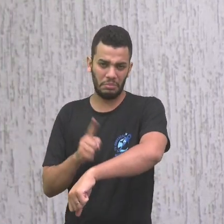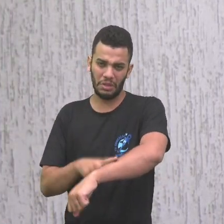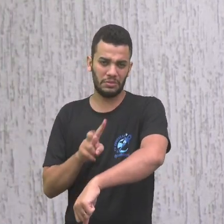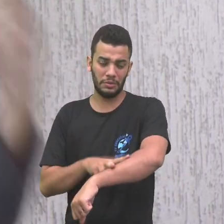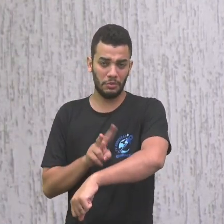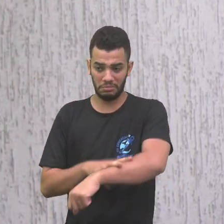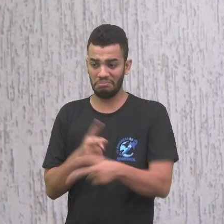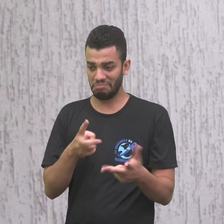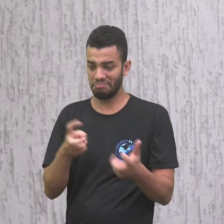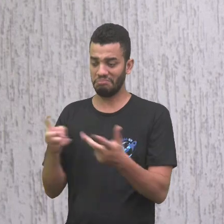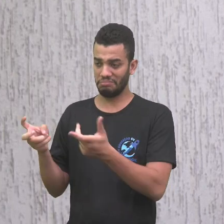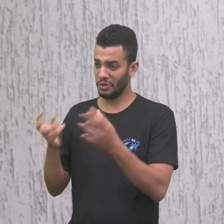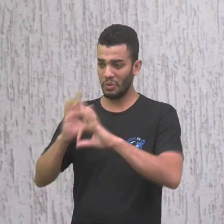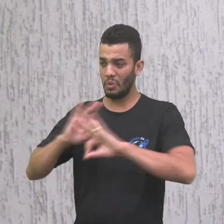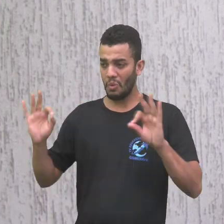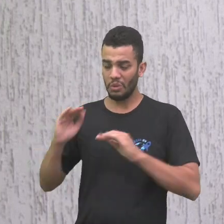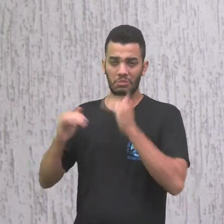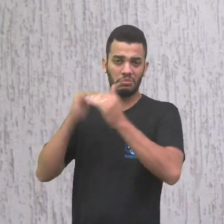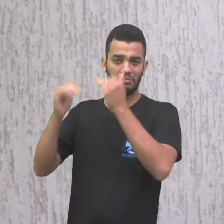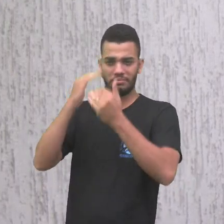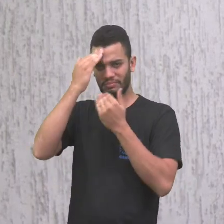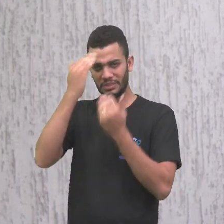obrigada por estar junto com vocês nesse momento.